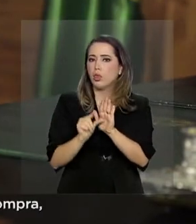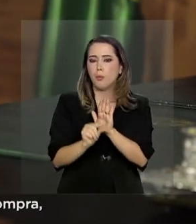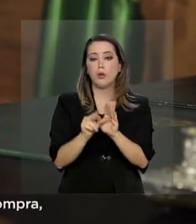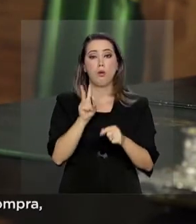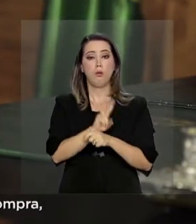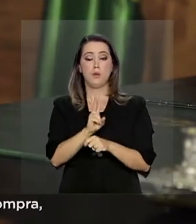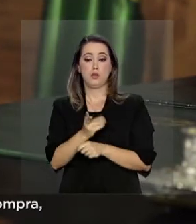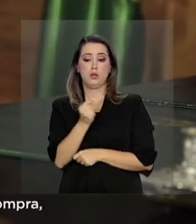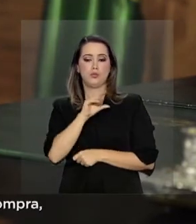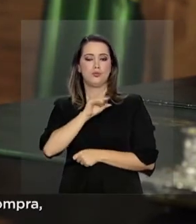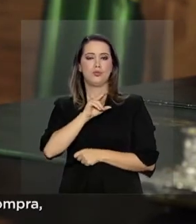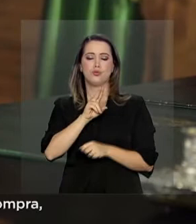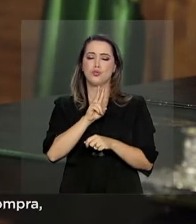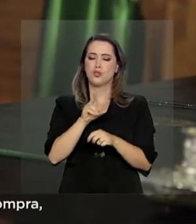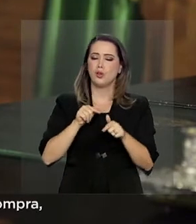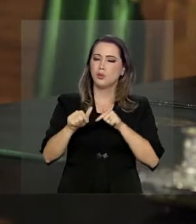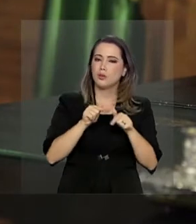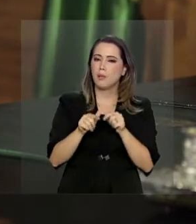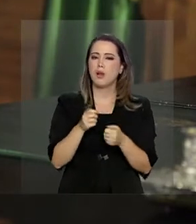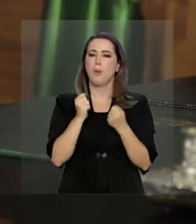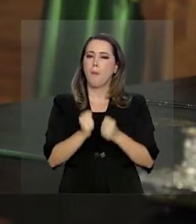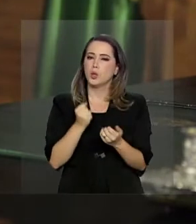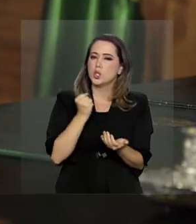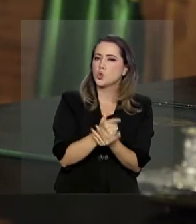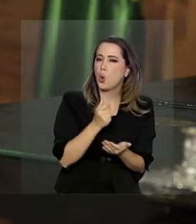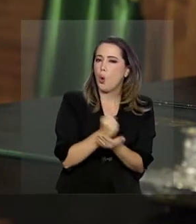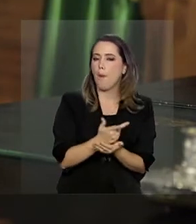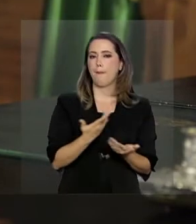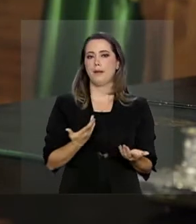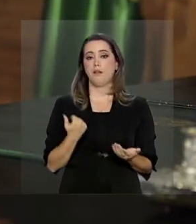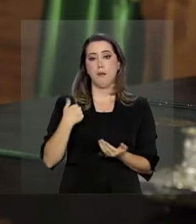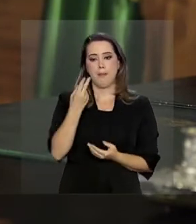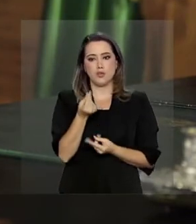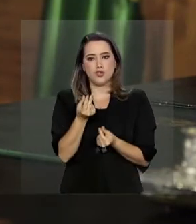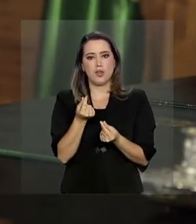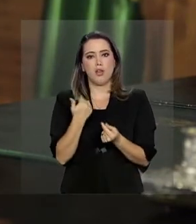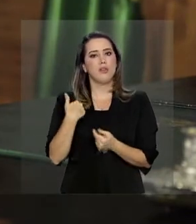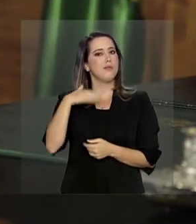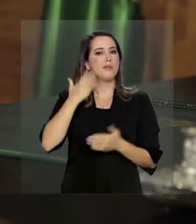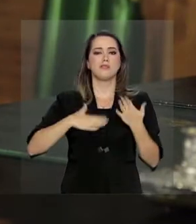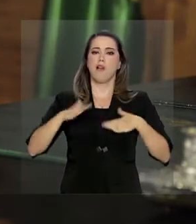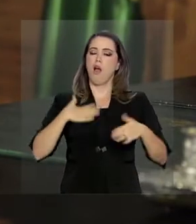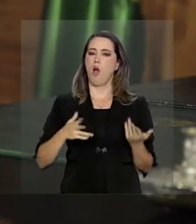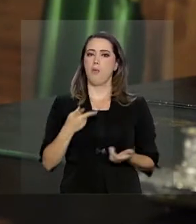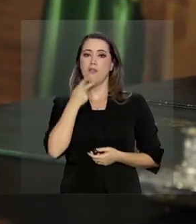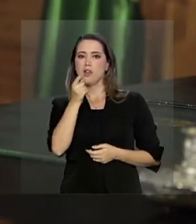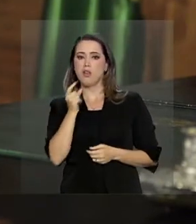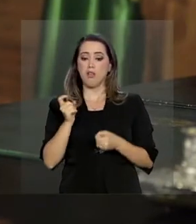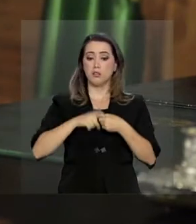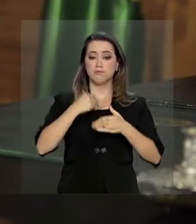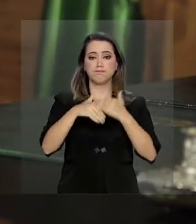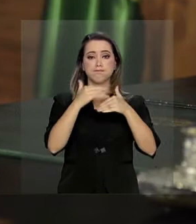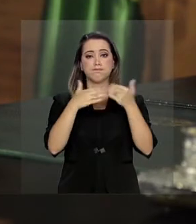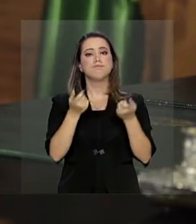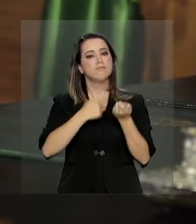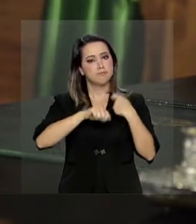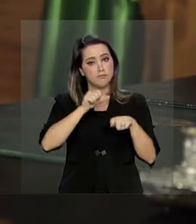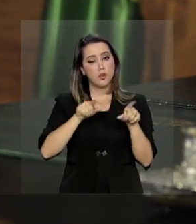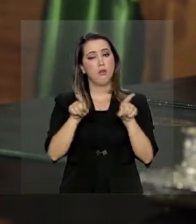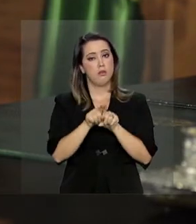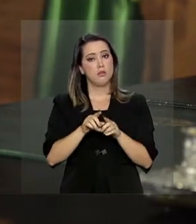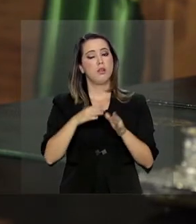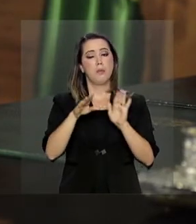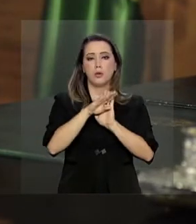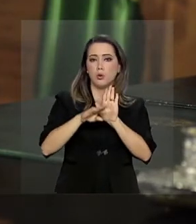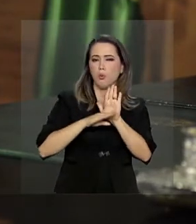do trabalhador se o poder de compra o mais crédito e mais tranquilidade falo da volta do crescimento econômico e do